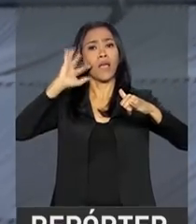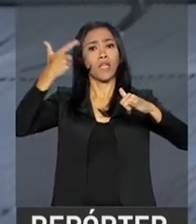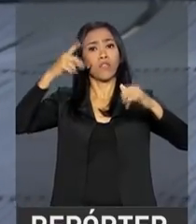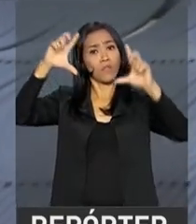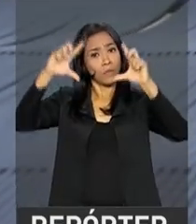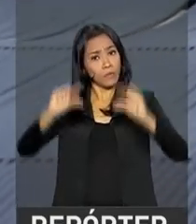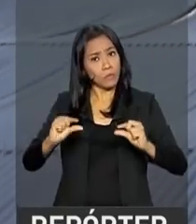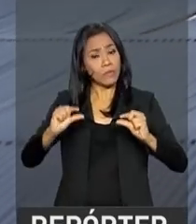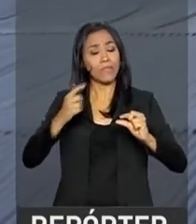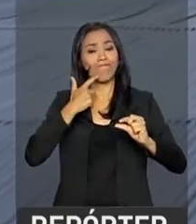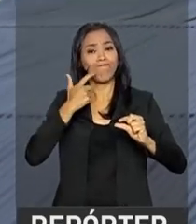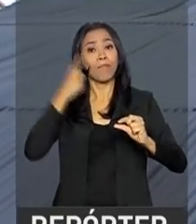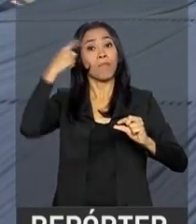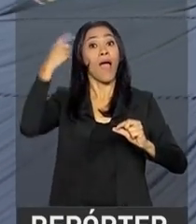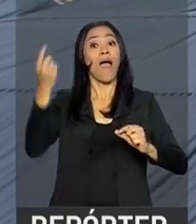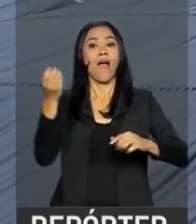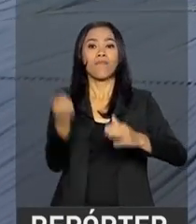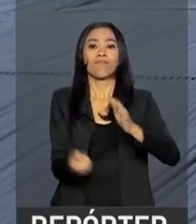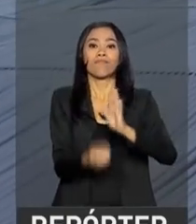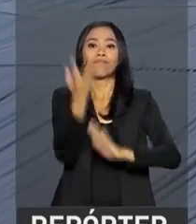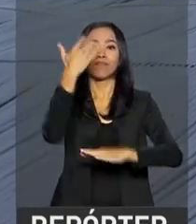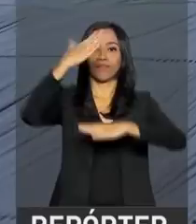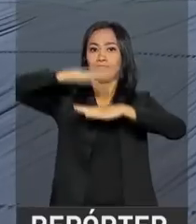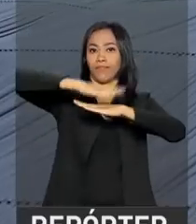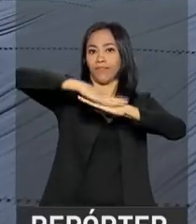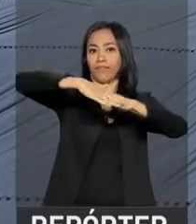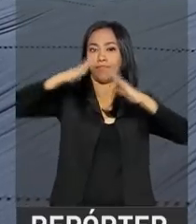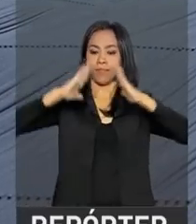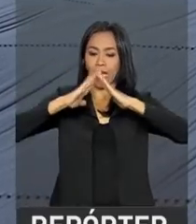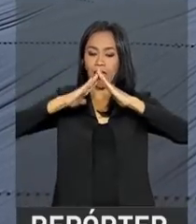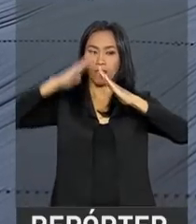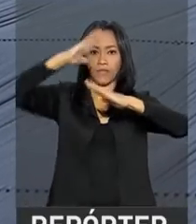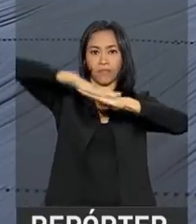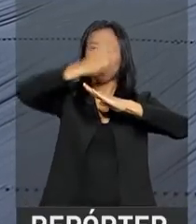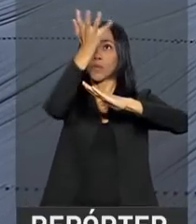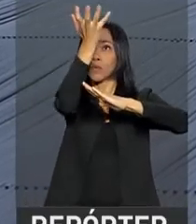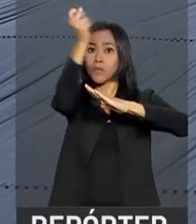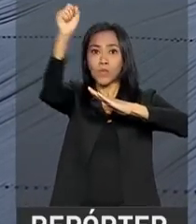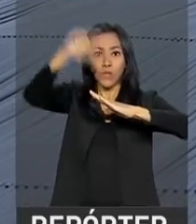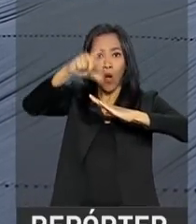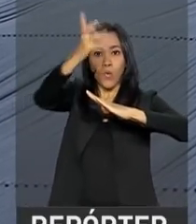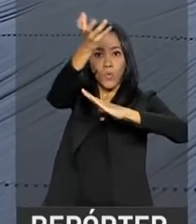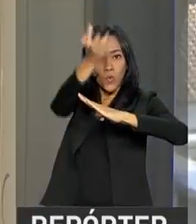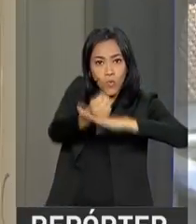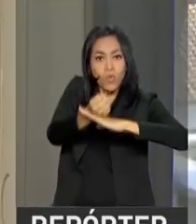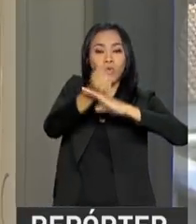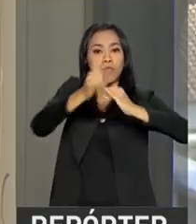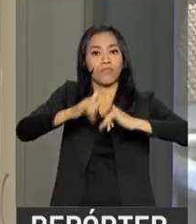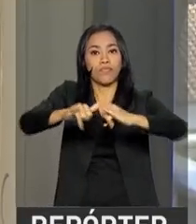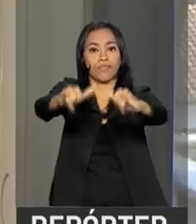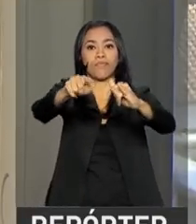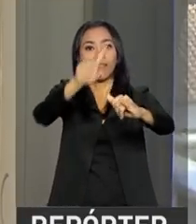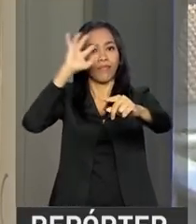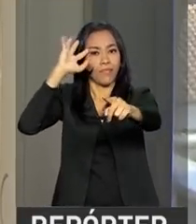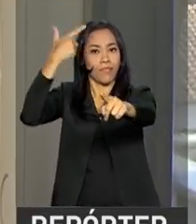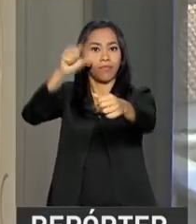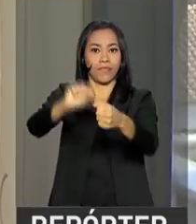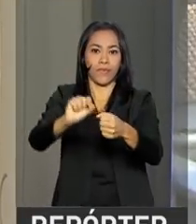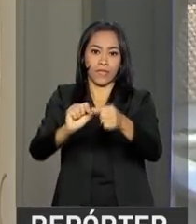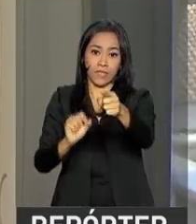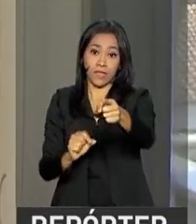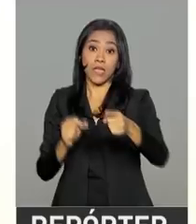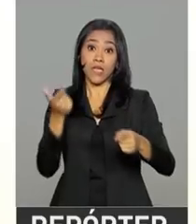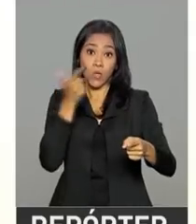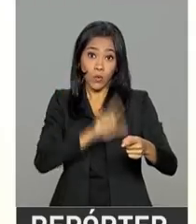decidiu instalar painéis solares em sua casa no meio do ano passado e agora é um micro gerador de energia então consome o que